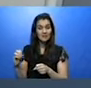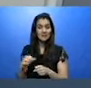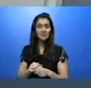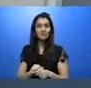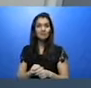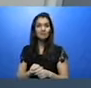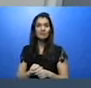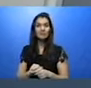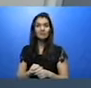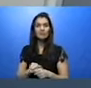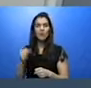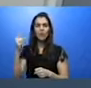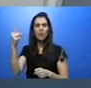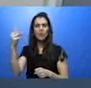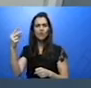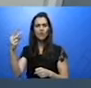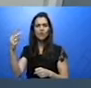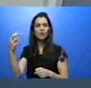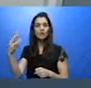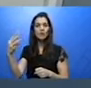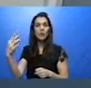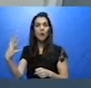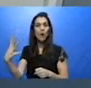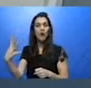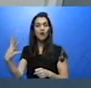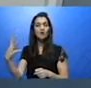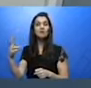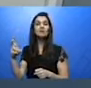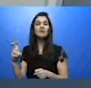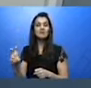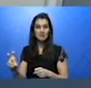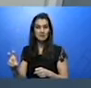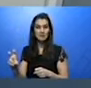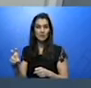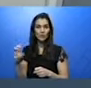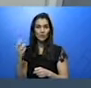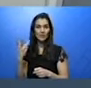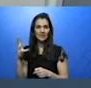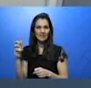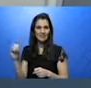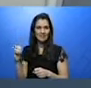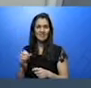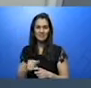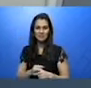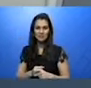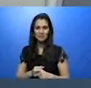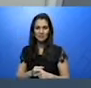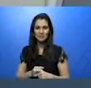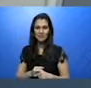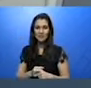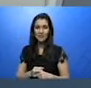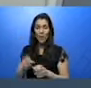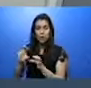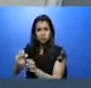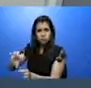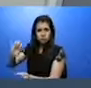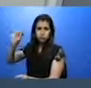30. Então, tenho 1, 2, 3, 4, 5 mais 30. Olha como fica